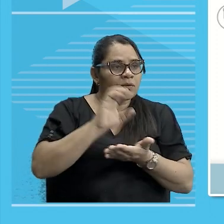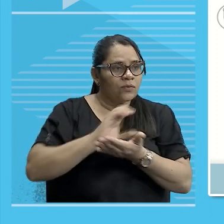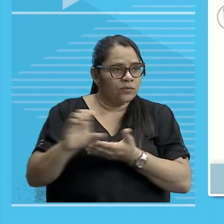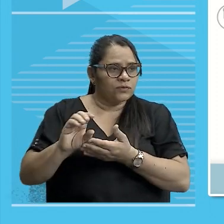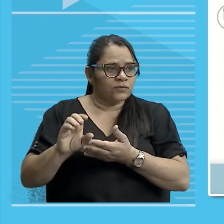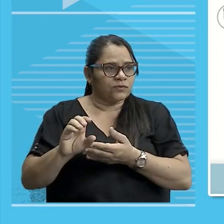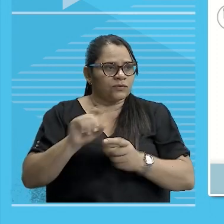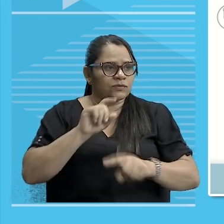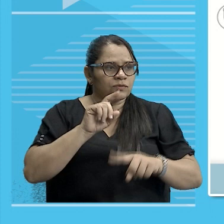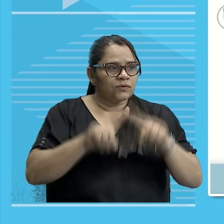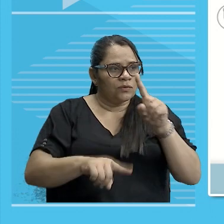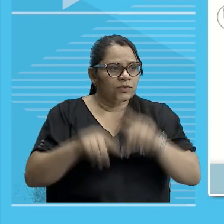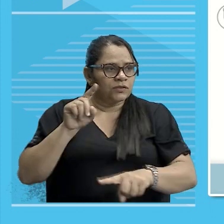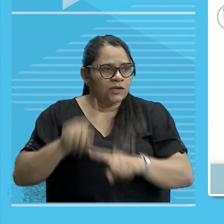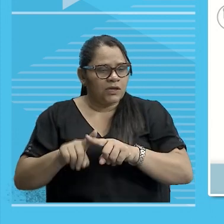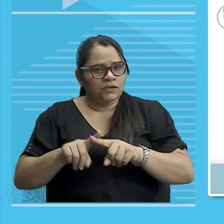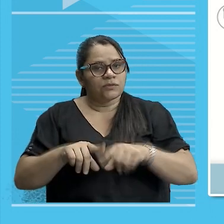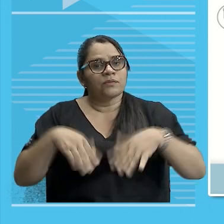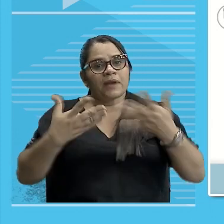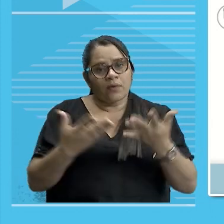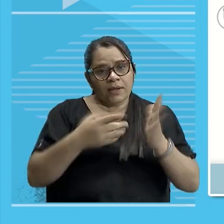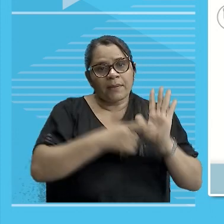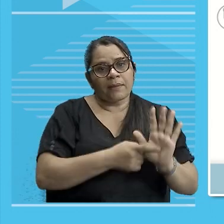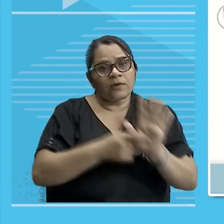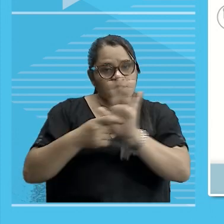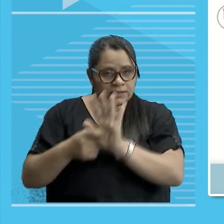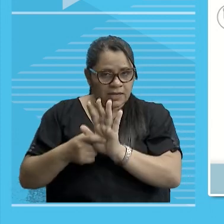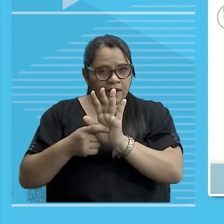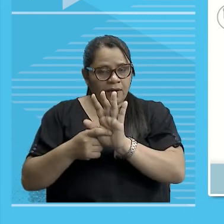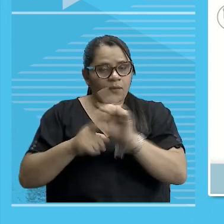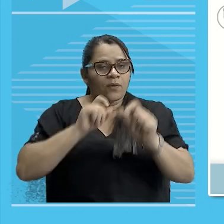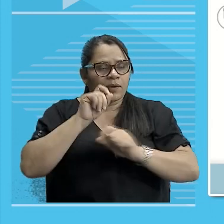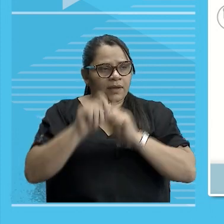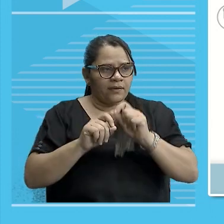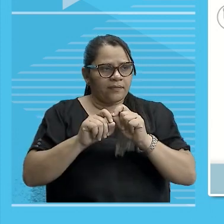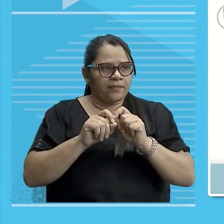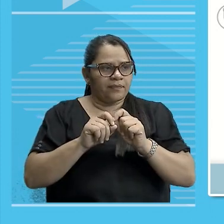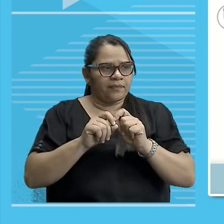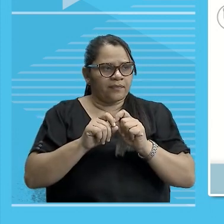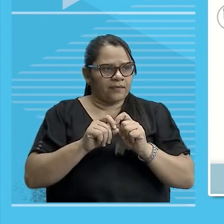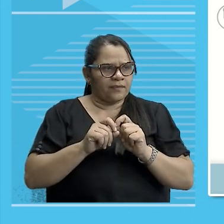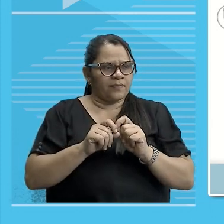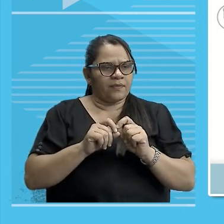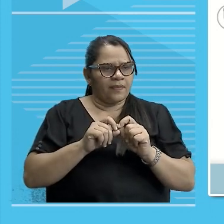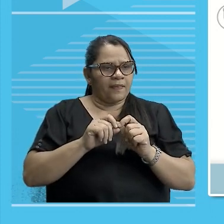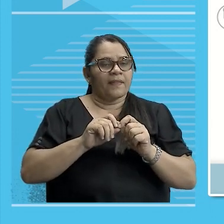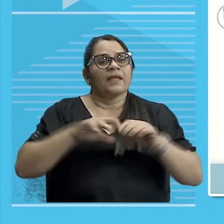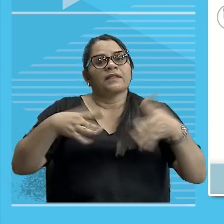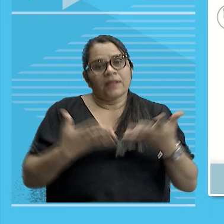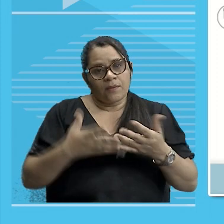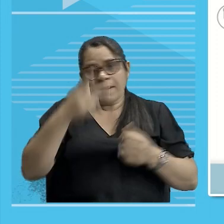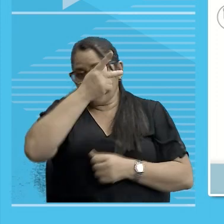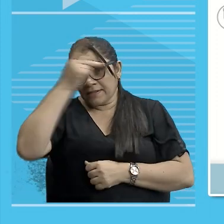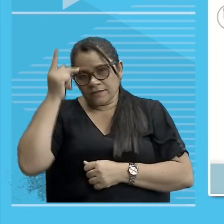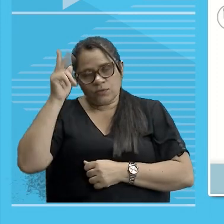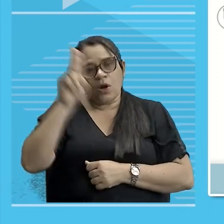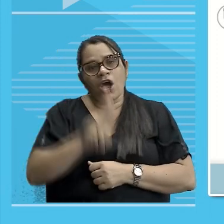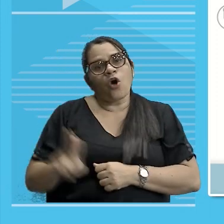qualidade opa uma presta atenção eu vou usar